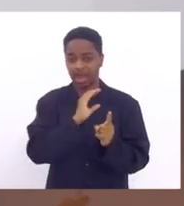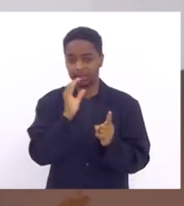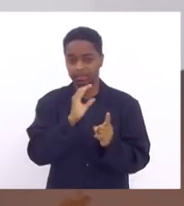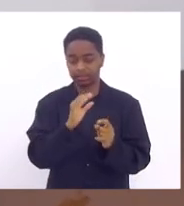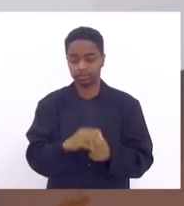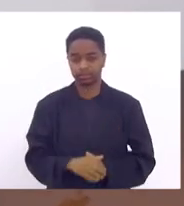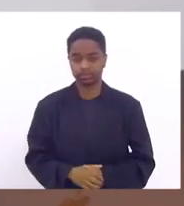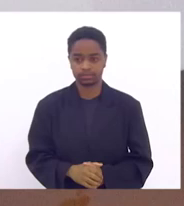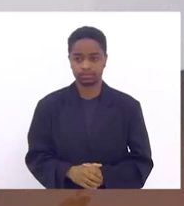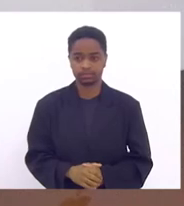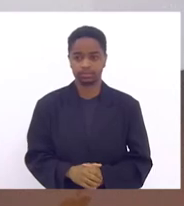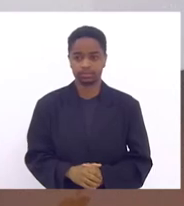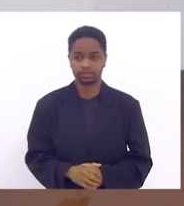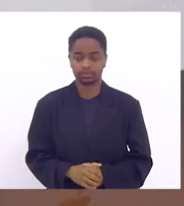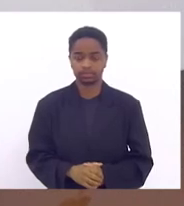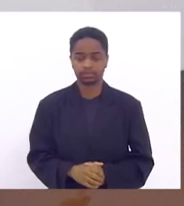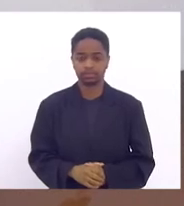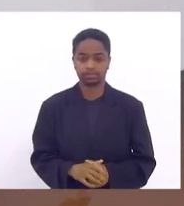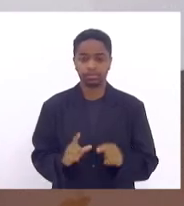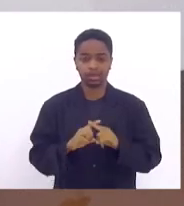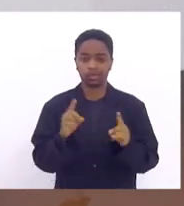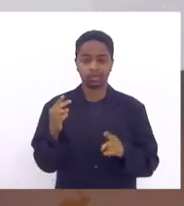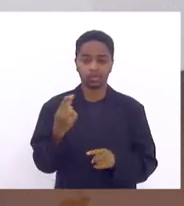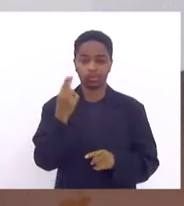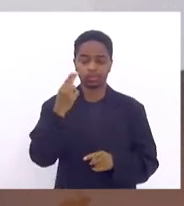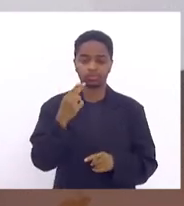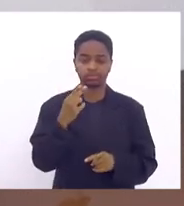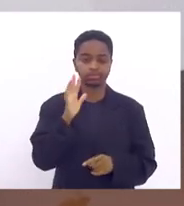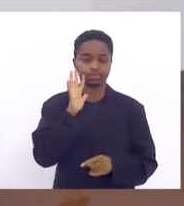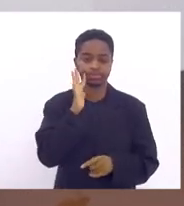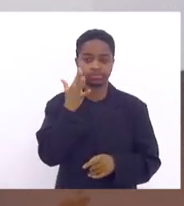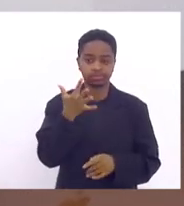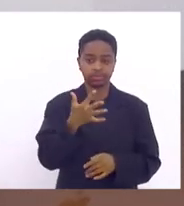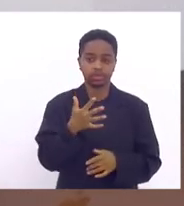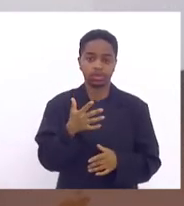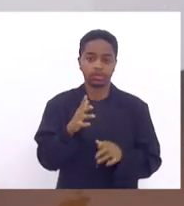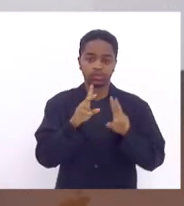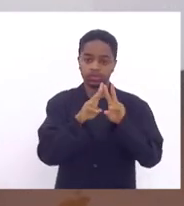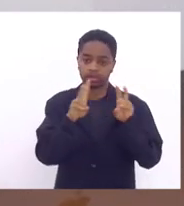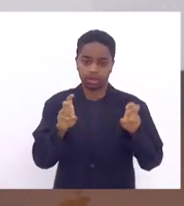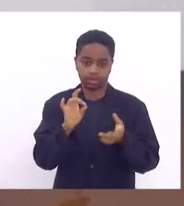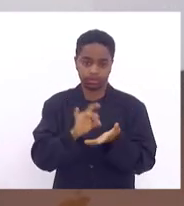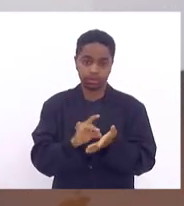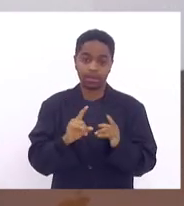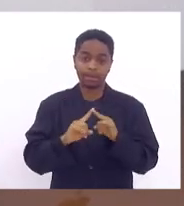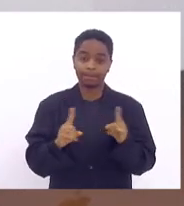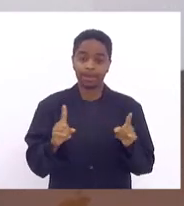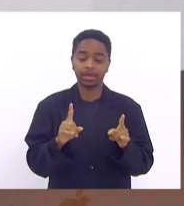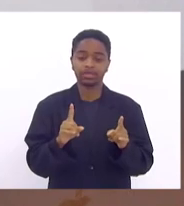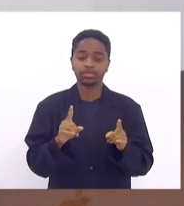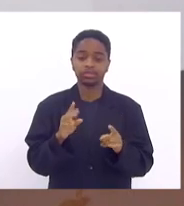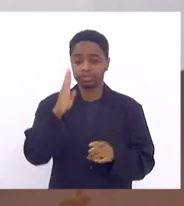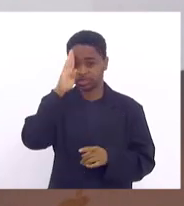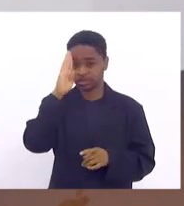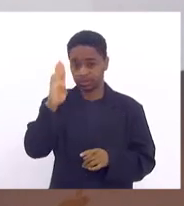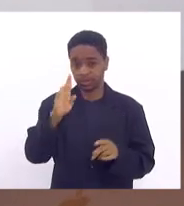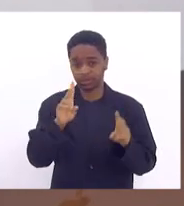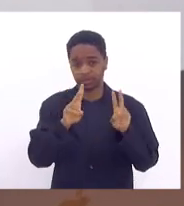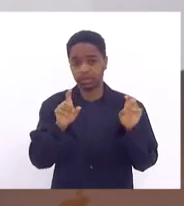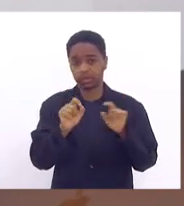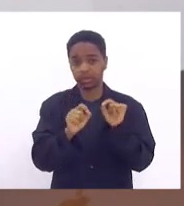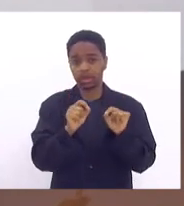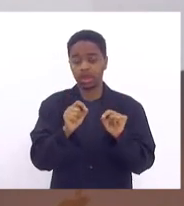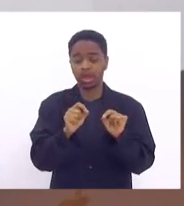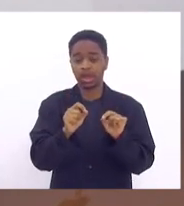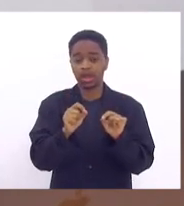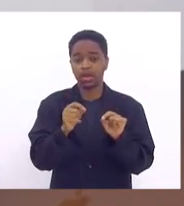eh não exaure o assunto que eu acho que o principal ponto aqui é para onde nós estamos caminhando paraa compreensão da liberdade